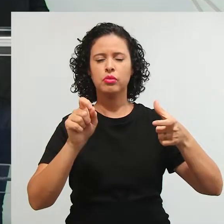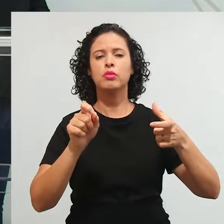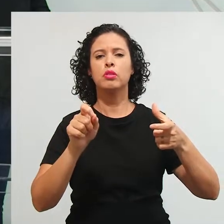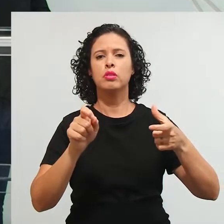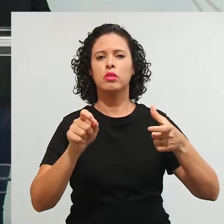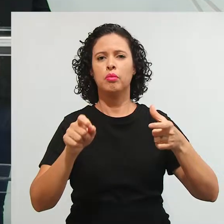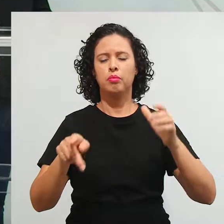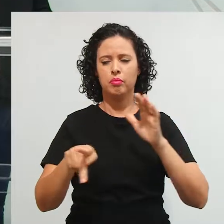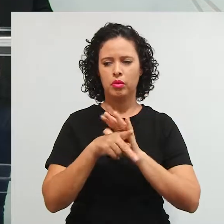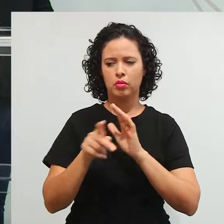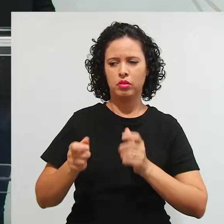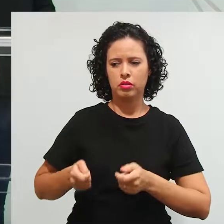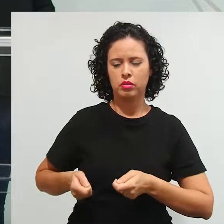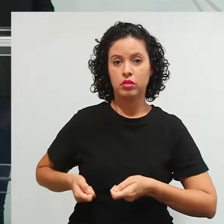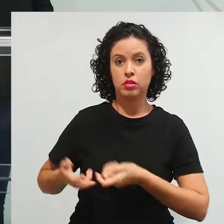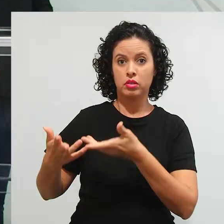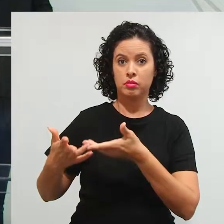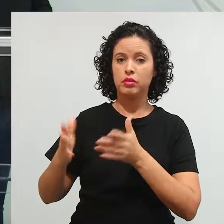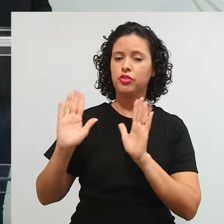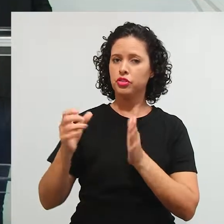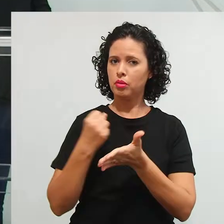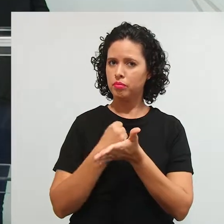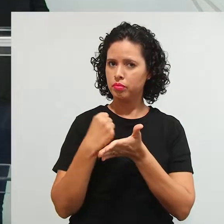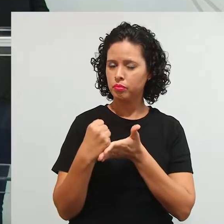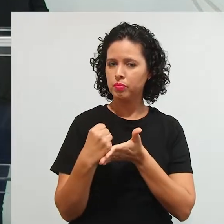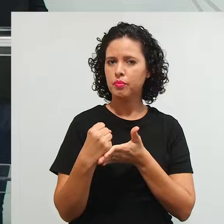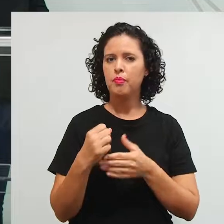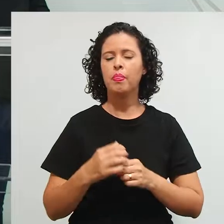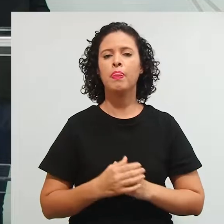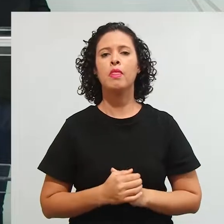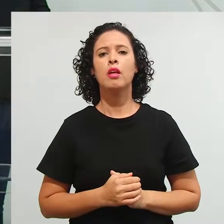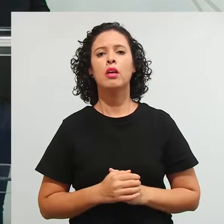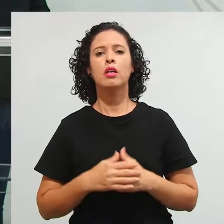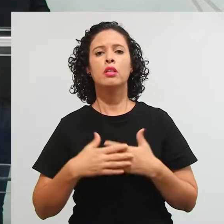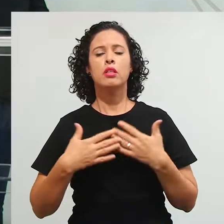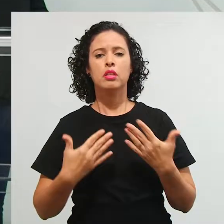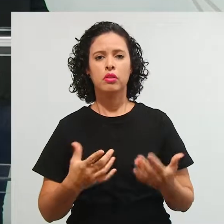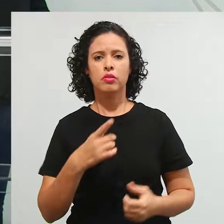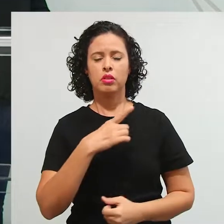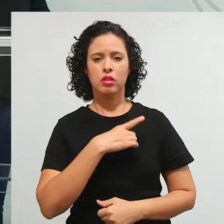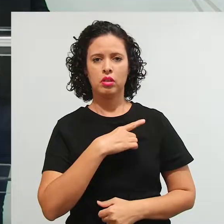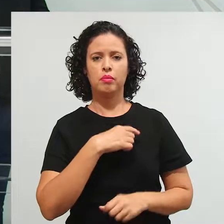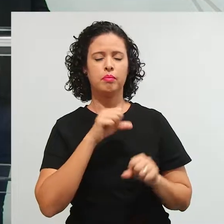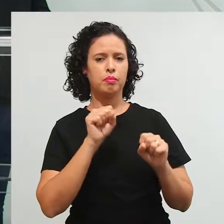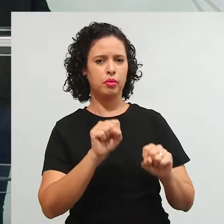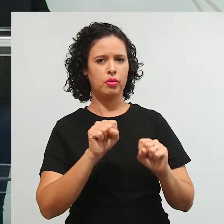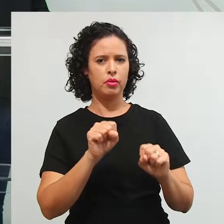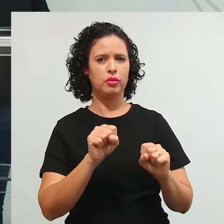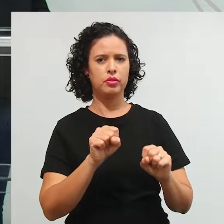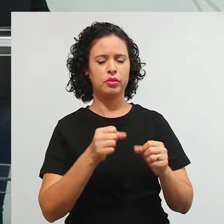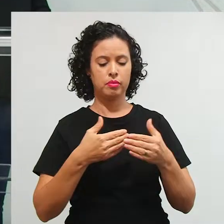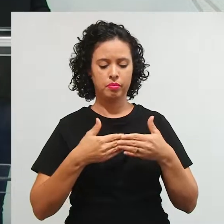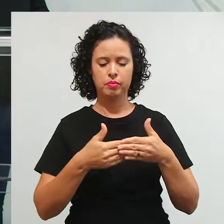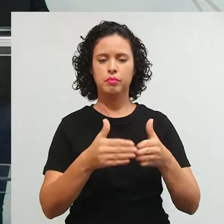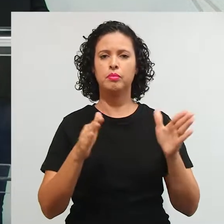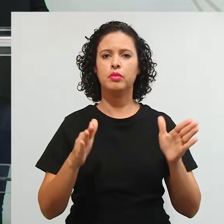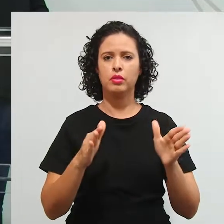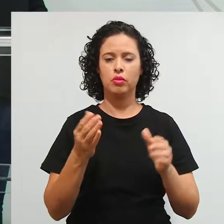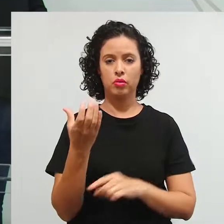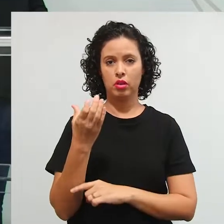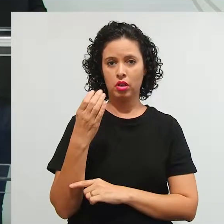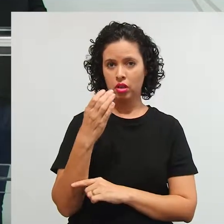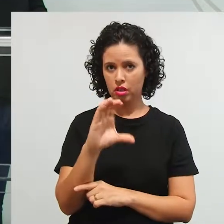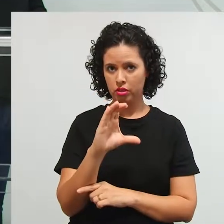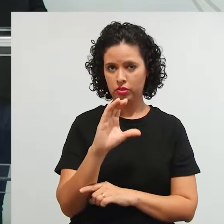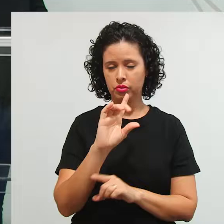da despesa que eu fixei. Então, neste caso, eu posso abrir um